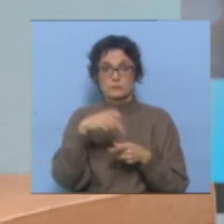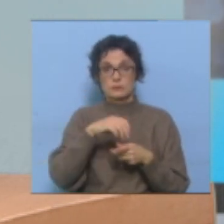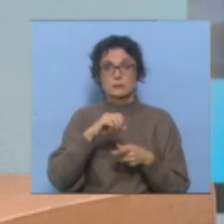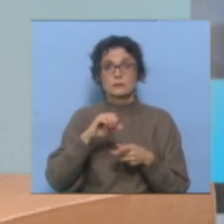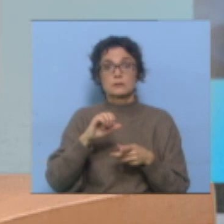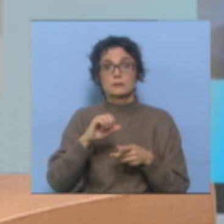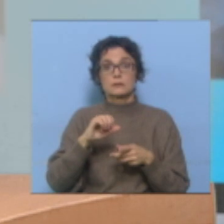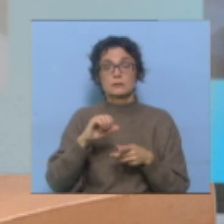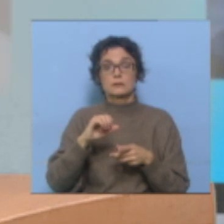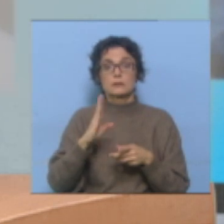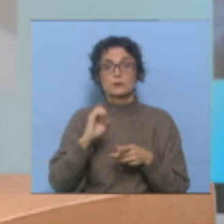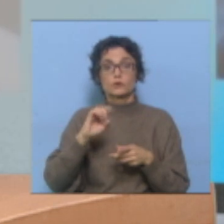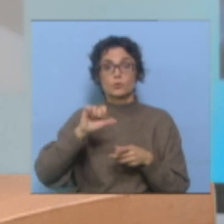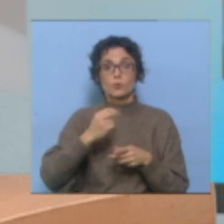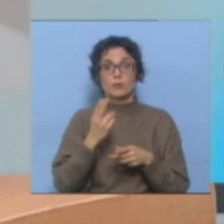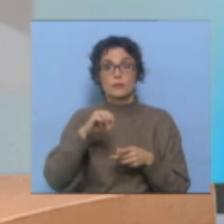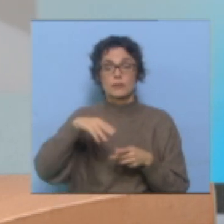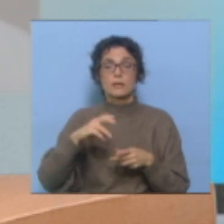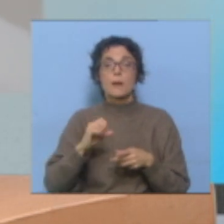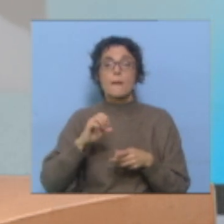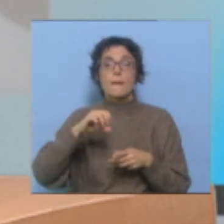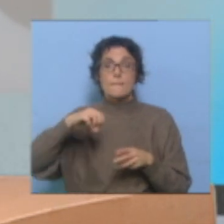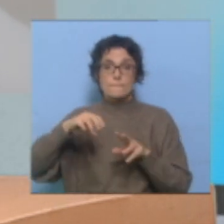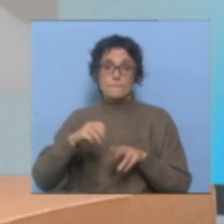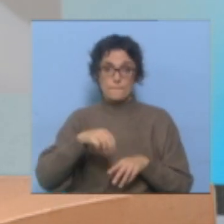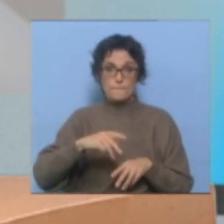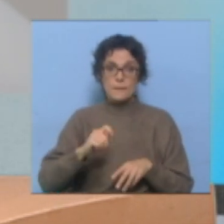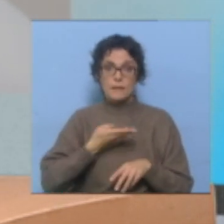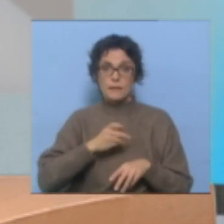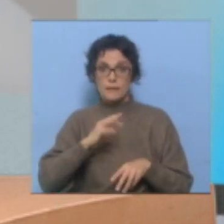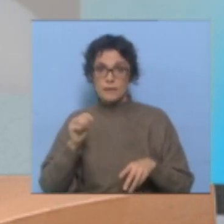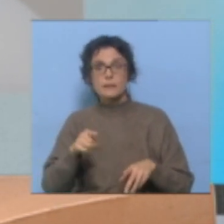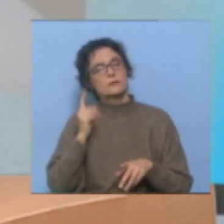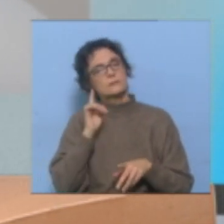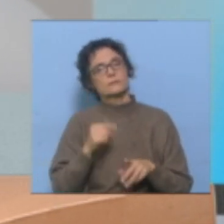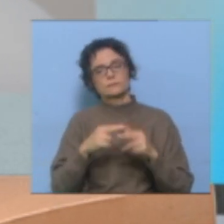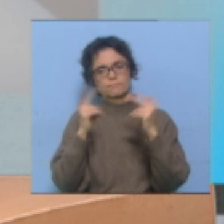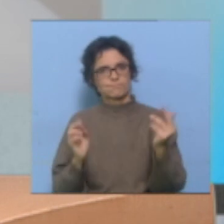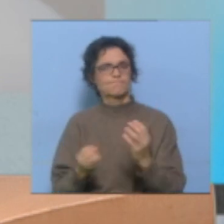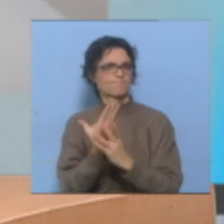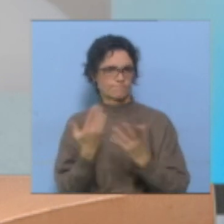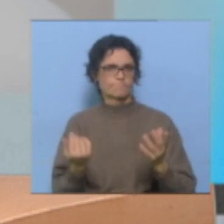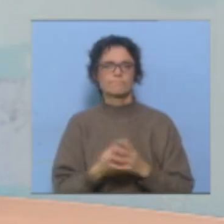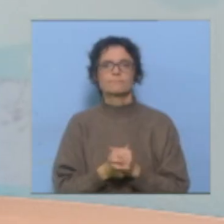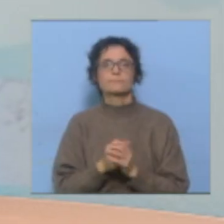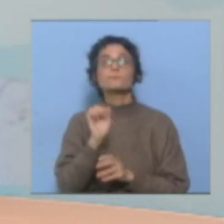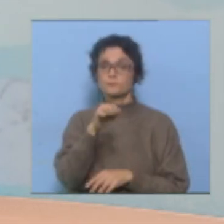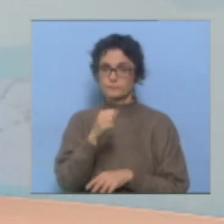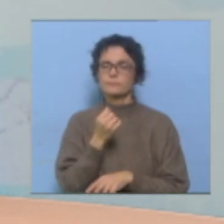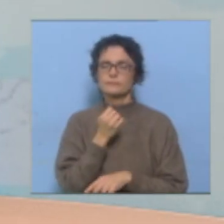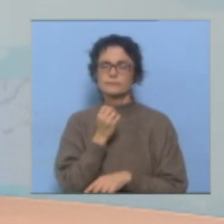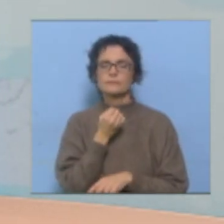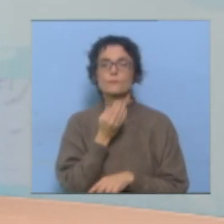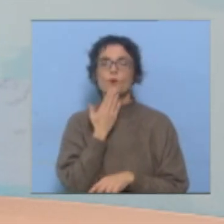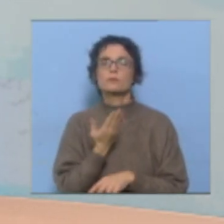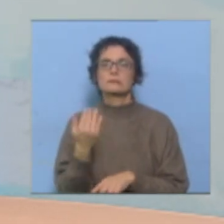quer nas prisões, quer nas Jornadas Mundiais da Juventude, e que nos vai alertar para esse aspecto. E por certo a fazer essas pontes que é necessário fazer. Padre João, muito obrigado por ter estado aqui no programa